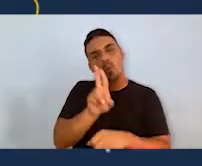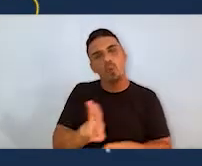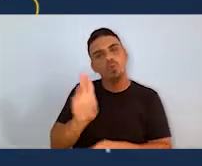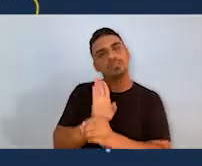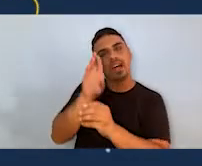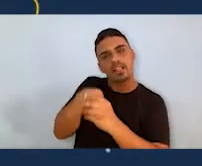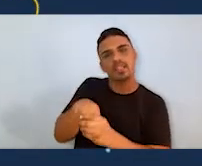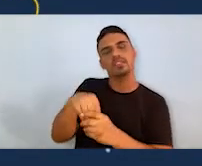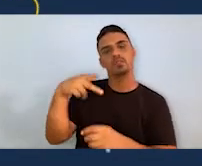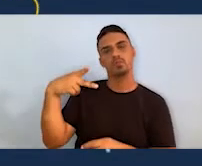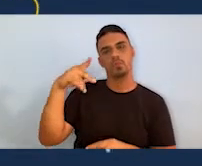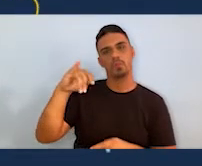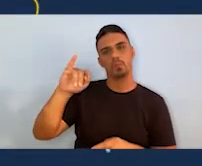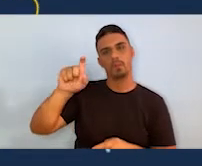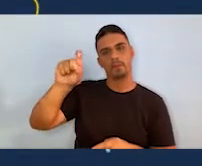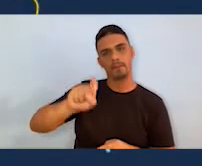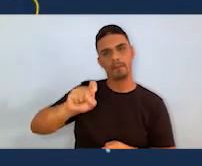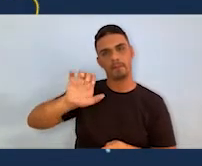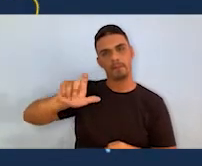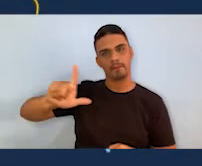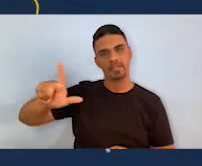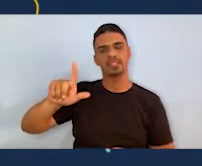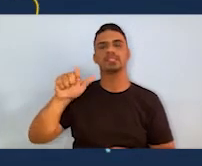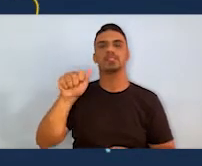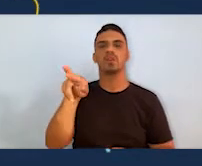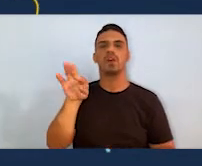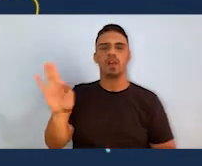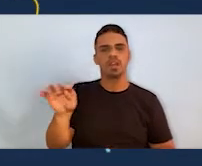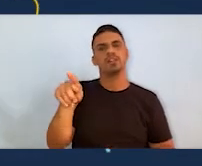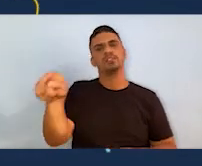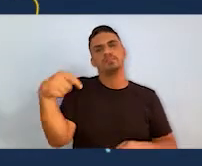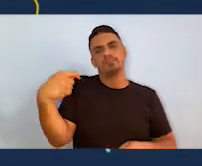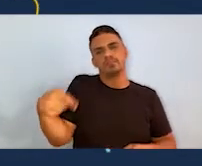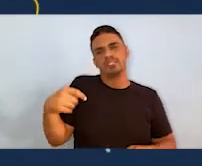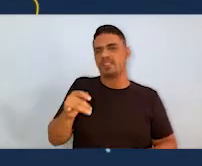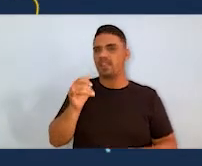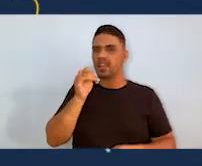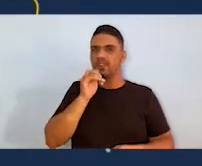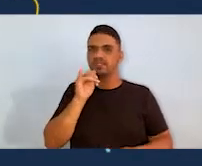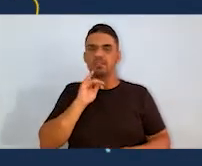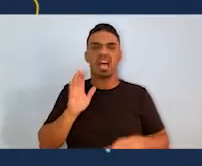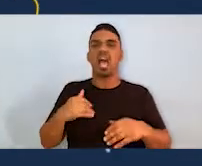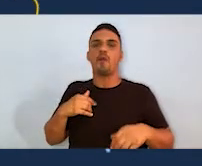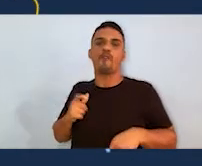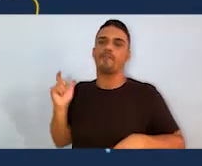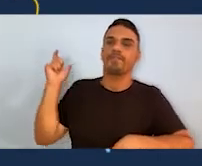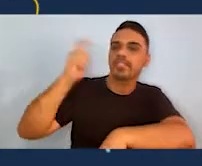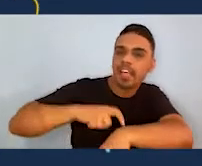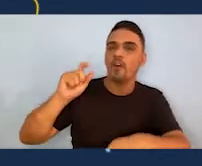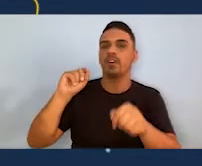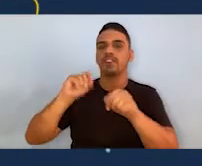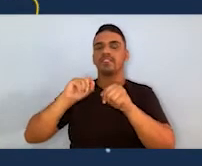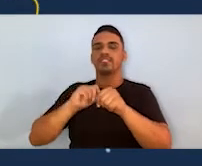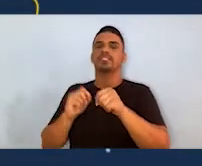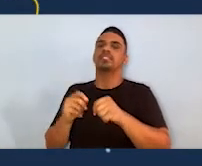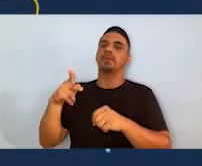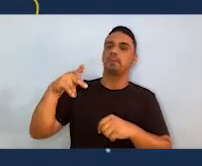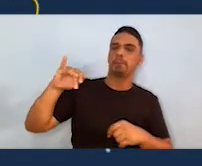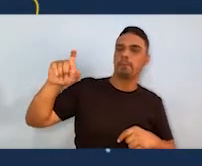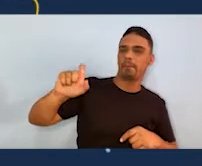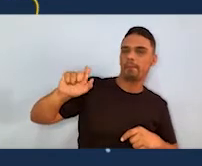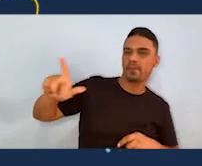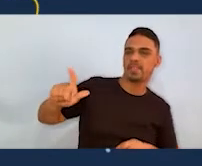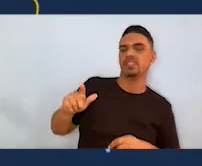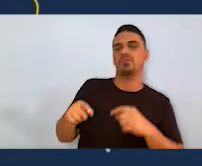art. Não adianta, não existe escapatória, não existe tipo, não, eu vou fazer pixel art porque eu quero desenhar, mas eu não